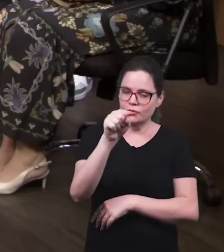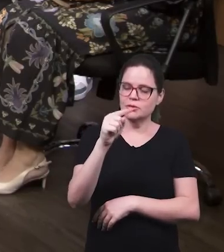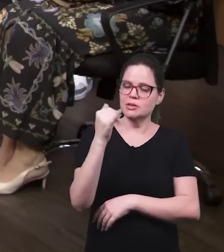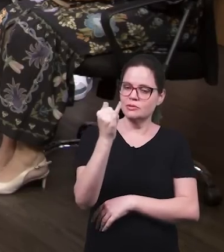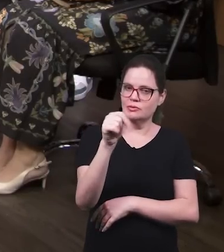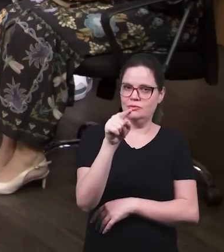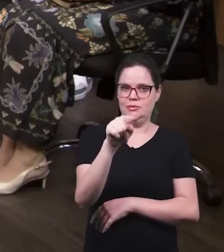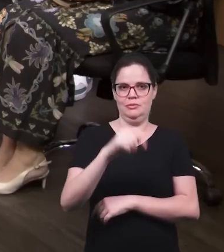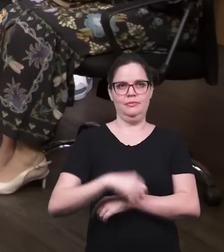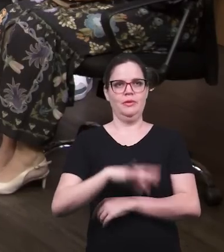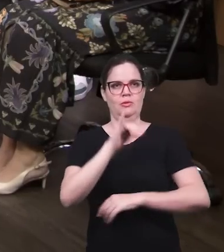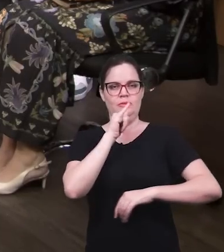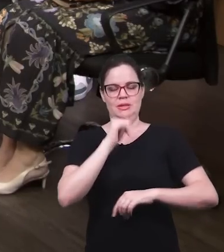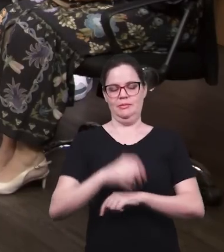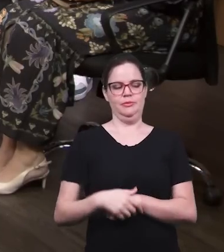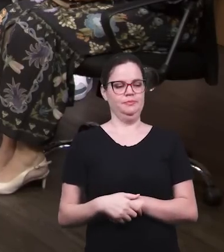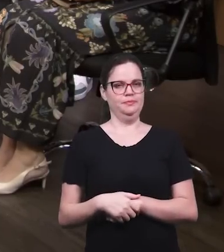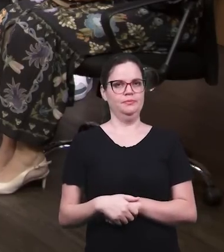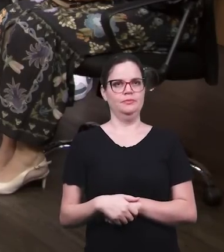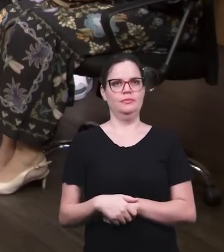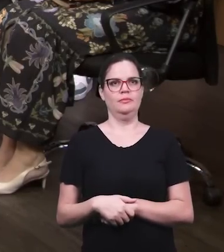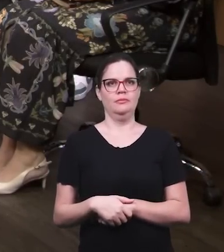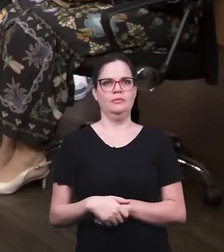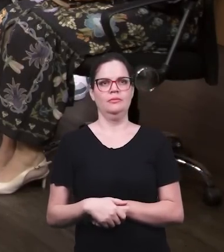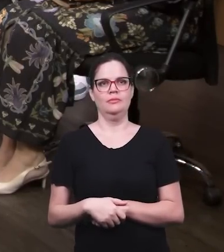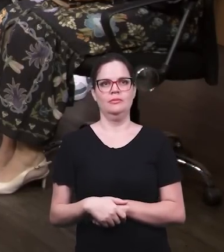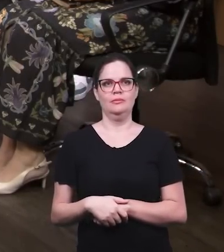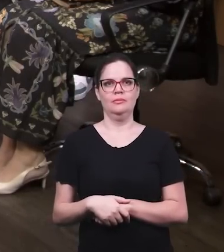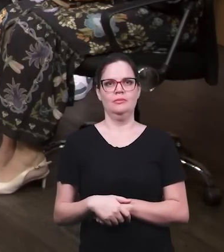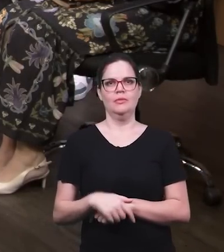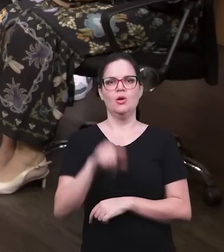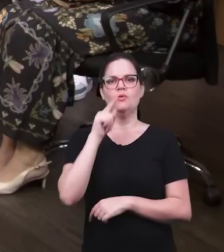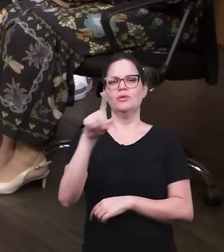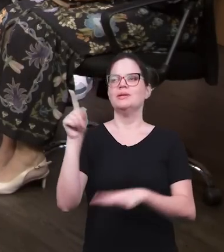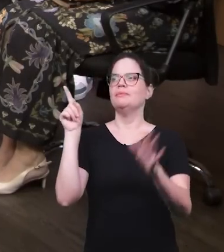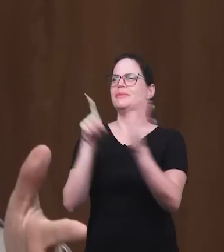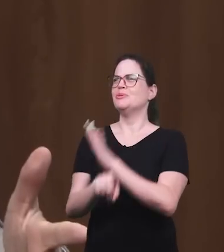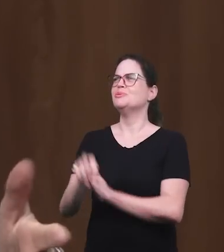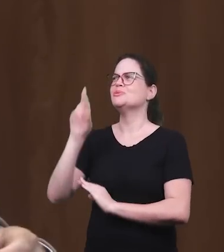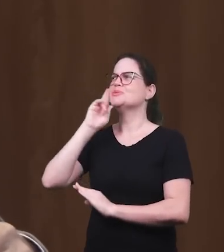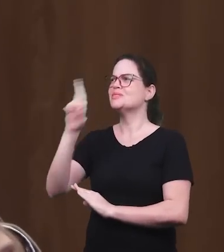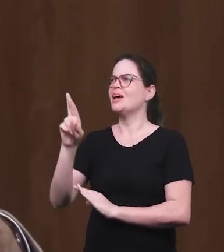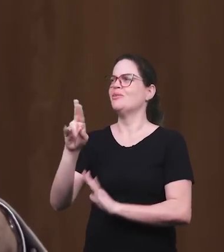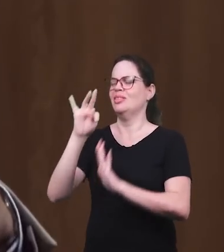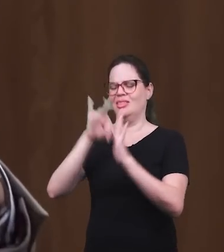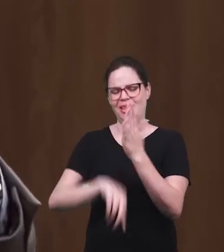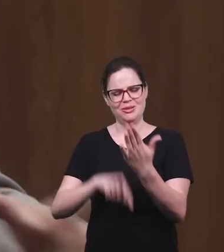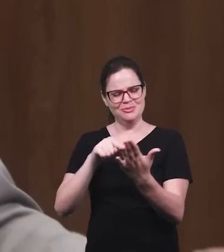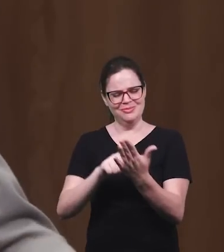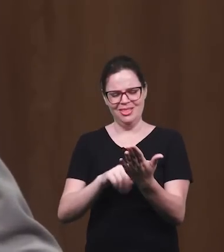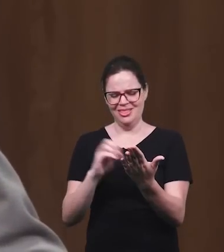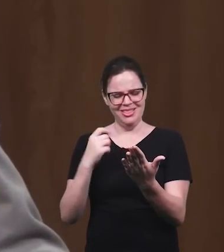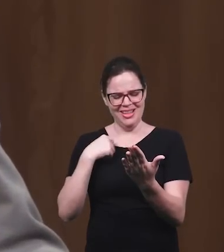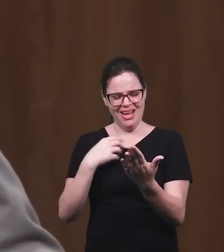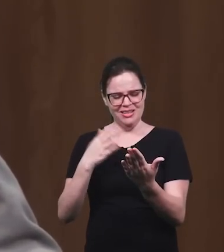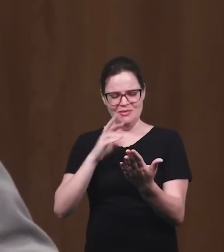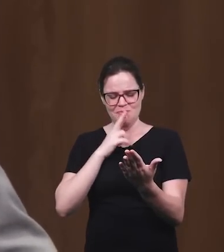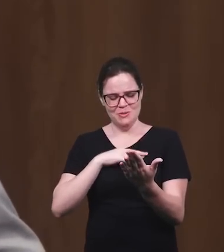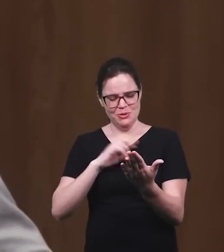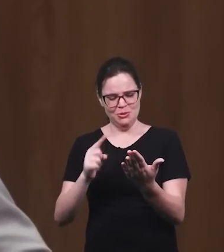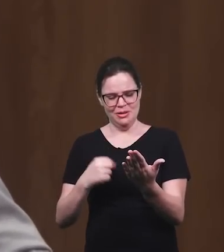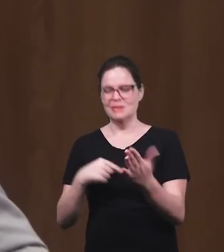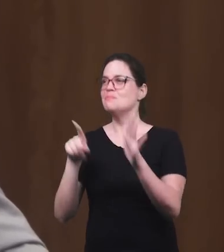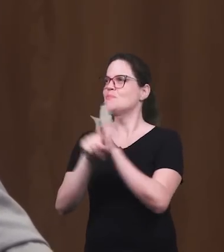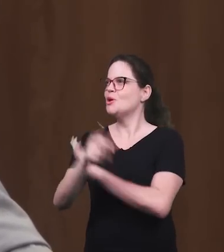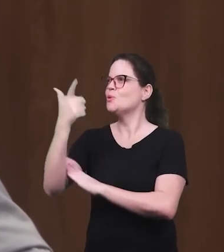você está consultando aquela velha que todo mundo já passou. Você consulta o seu 10 textos e nos 10 o senhor não fala. Dá